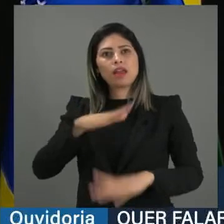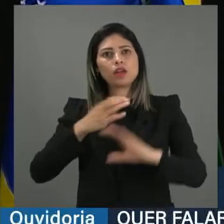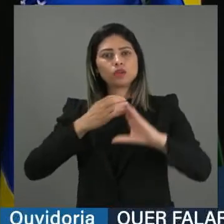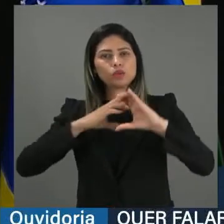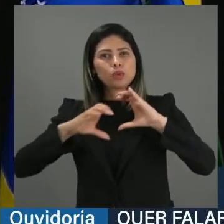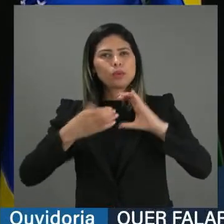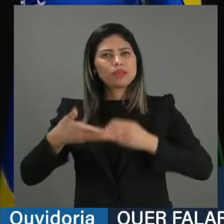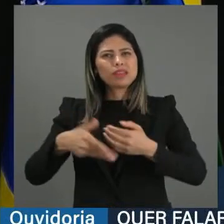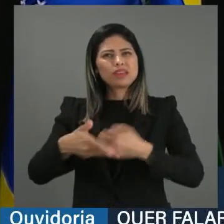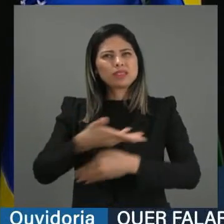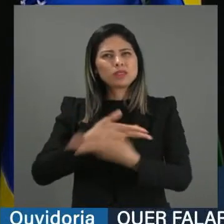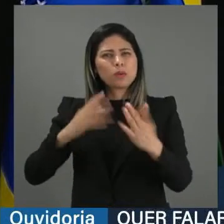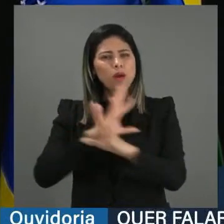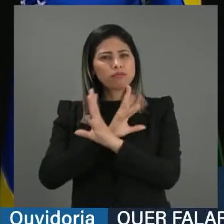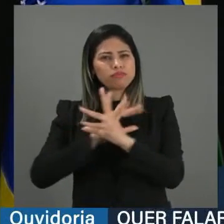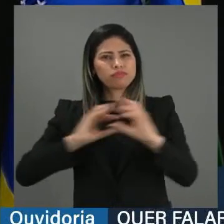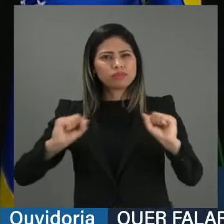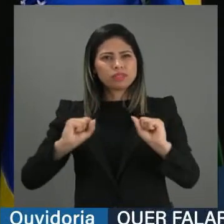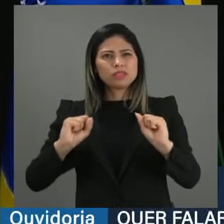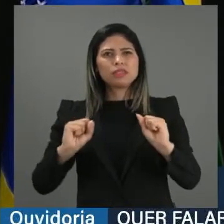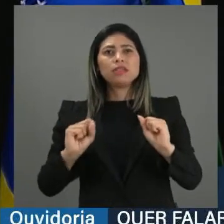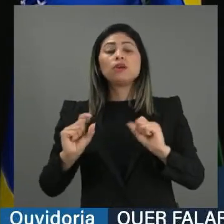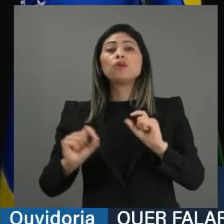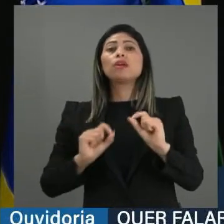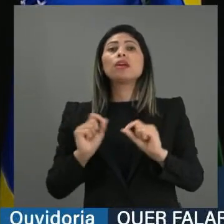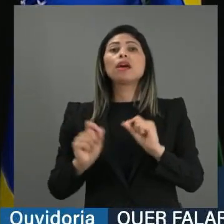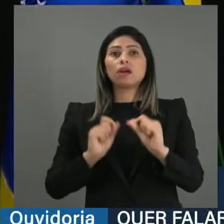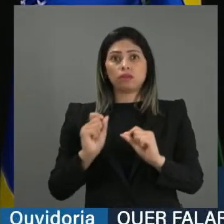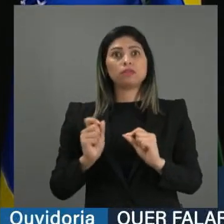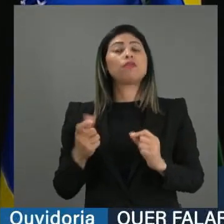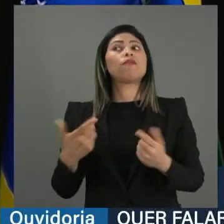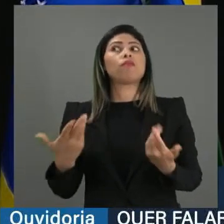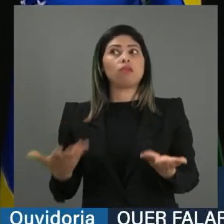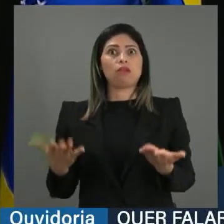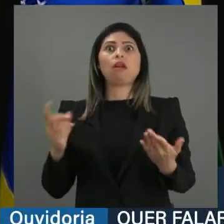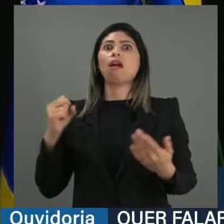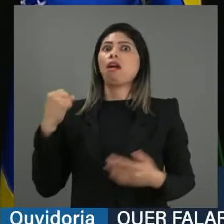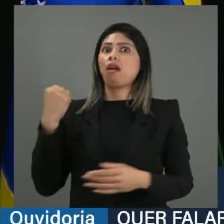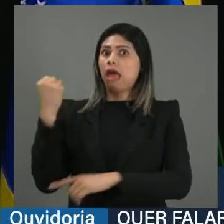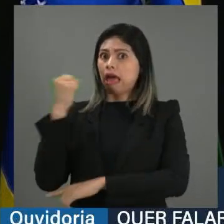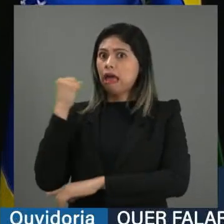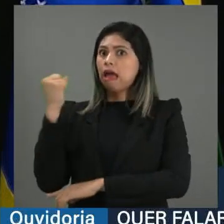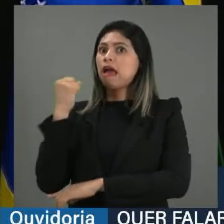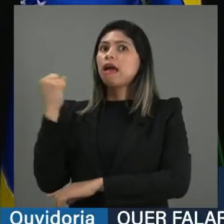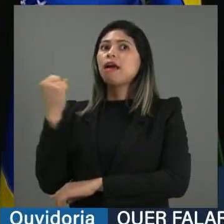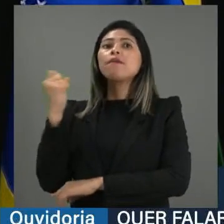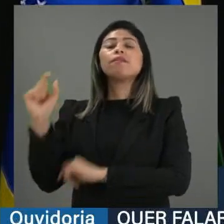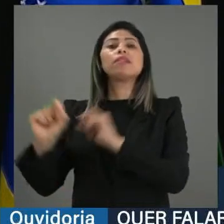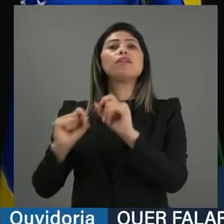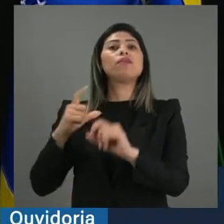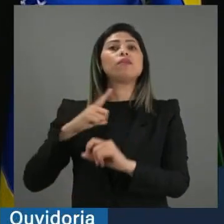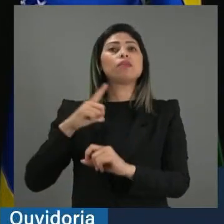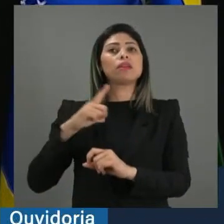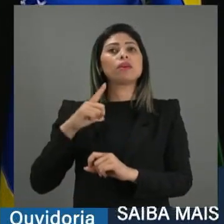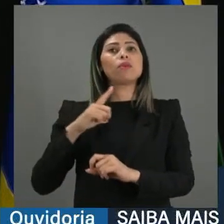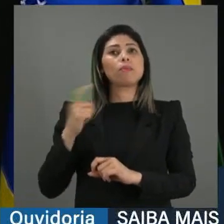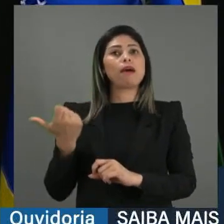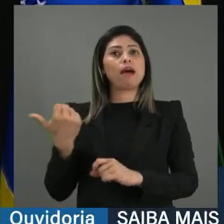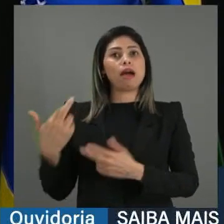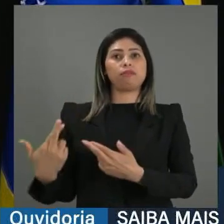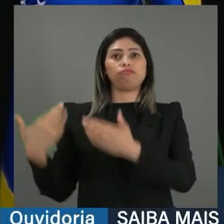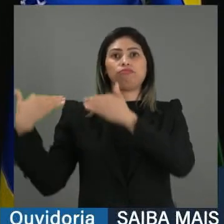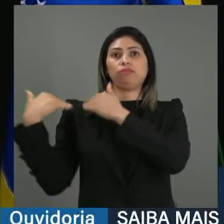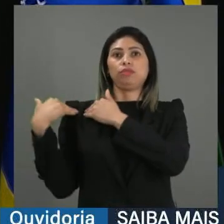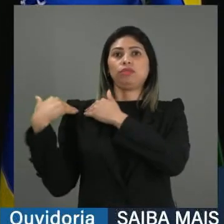censura prévia. Foi muito grave essa decisão de responsabilizar